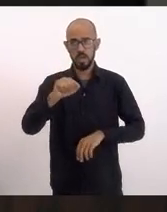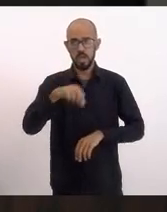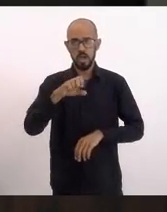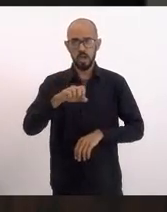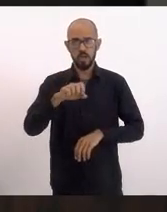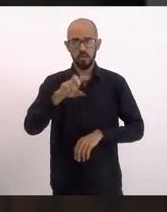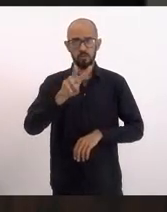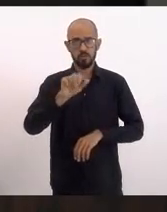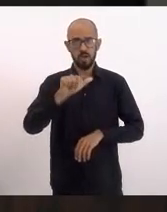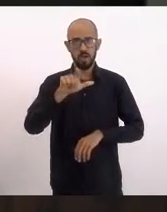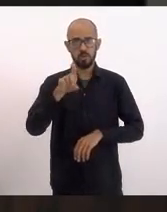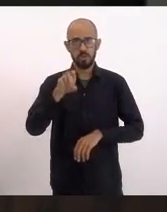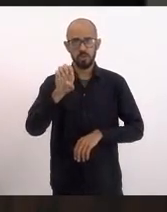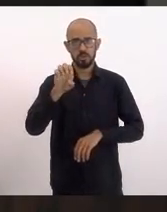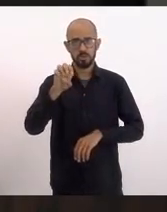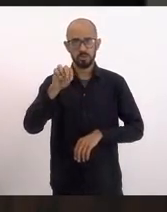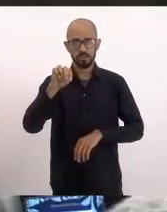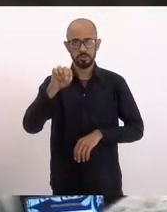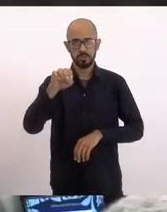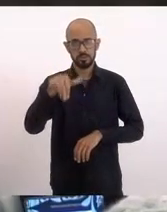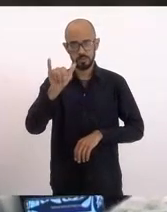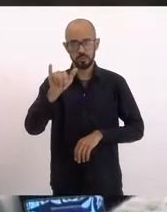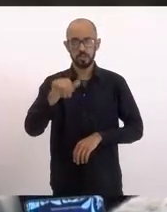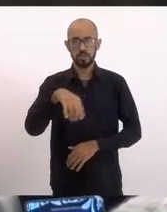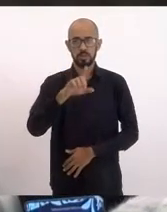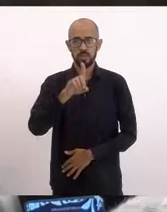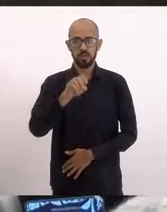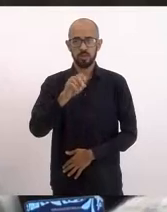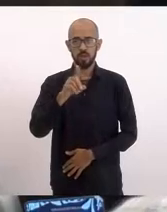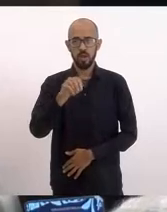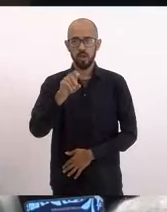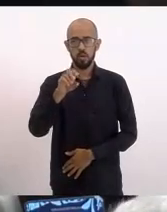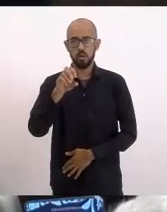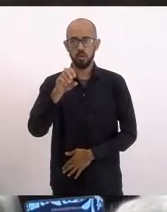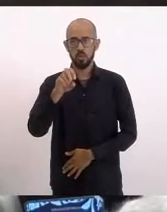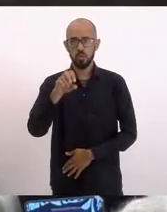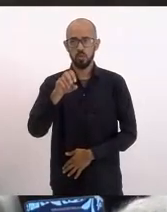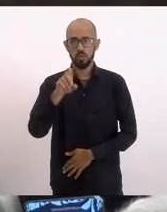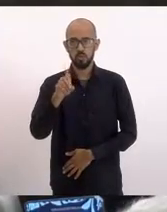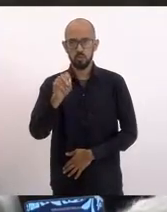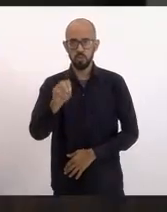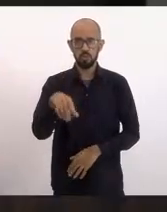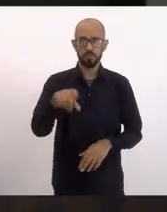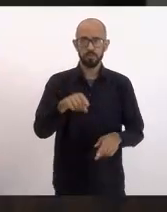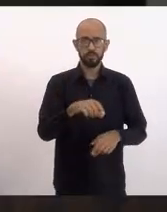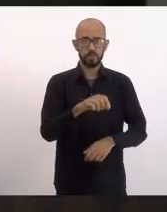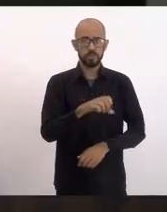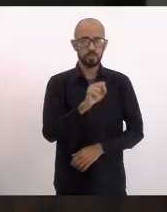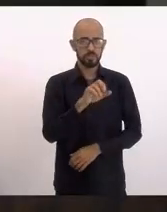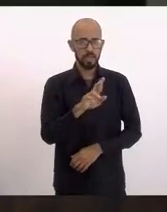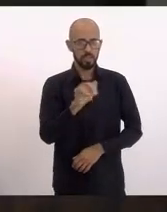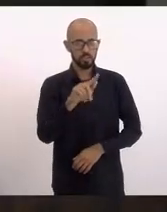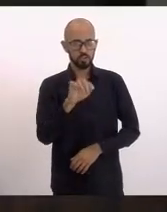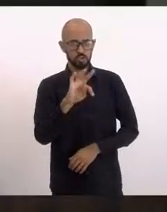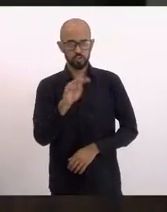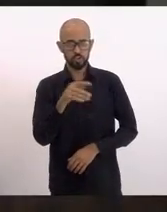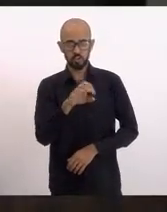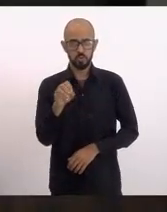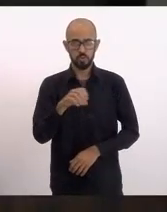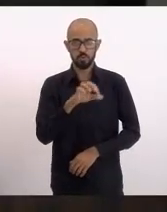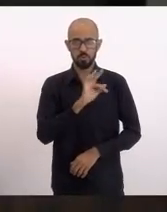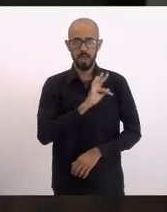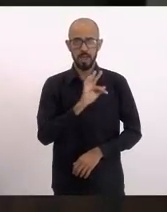Valdeci, Deodalto, Gustavo, Bruno, doutor Serginho, seja bem-vindo, doutor. Marta, Márcio,